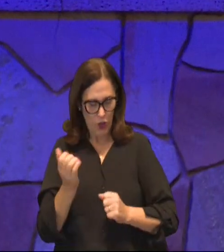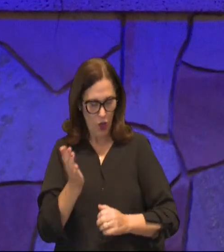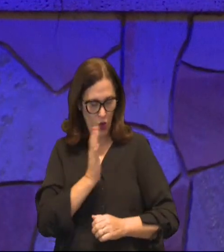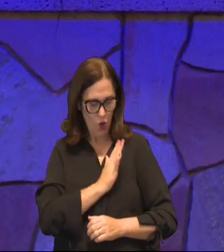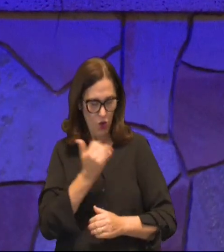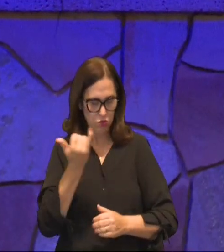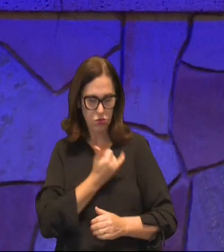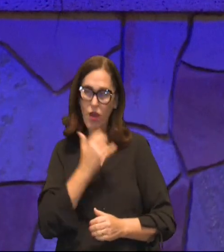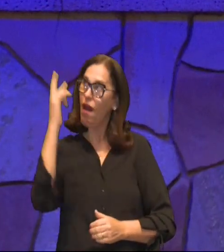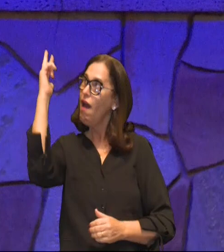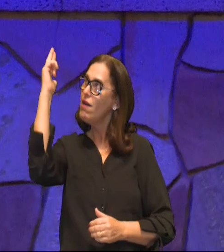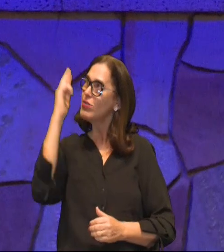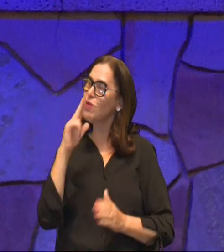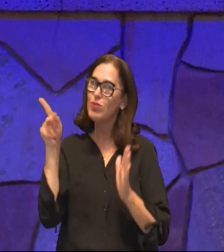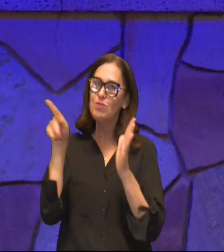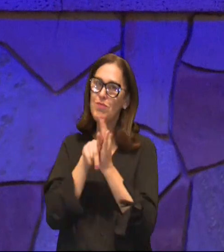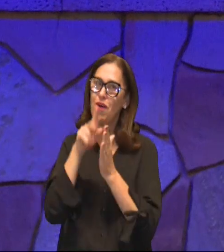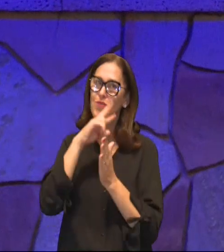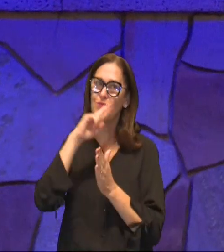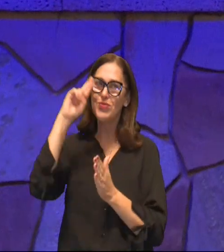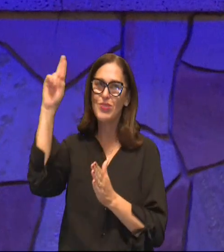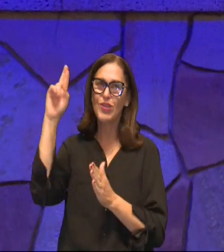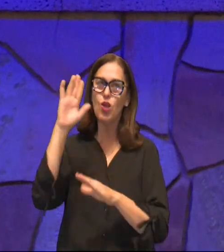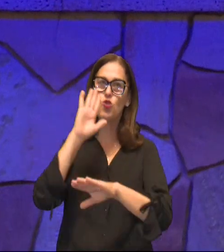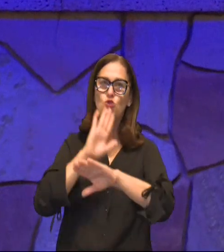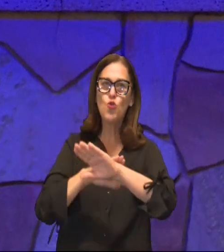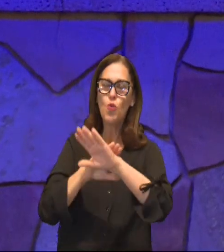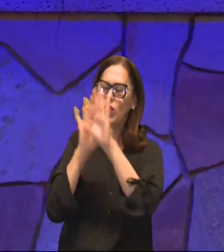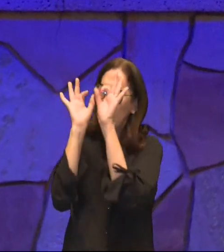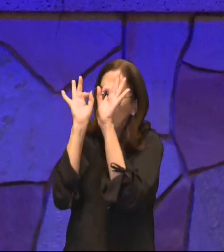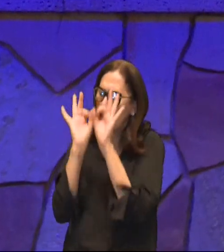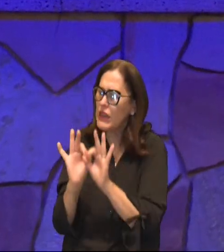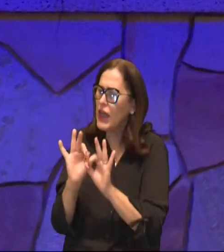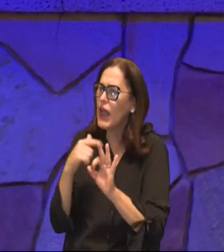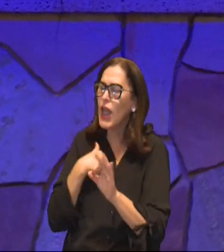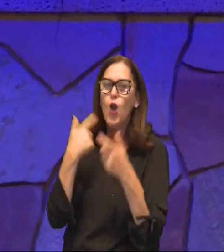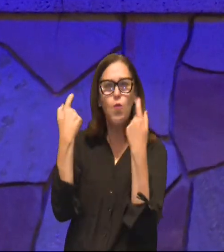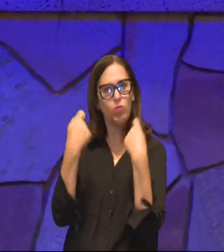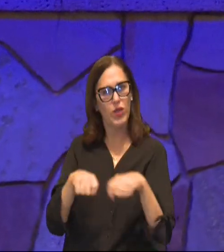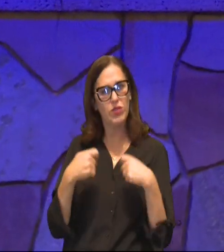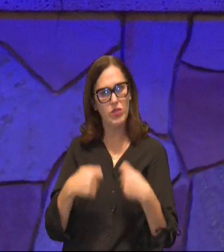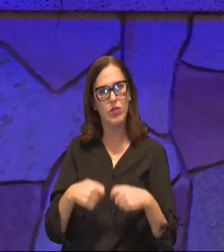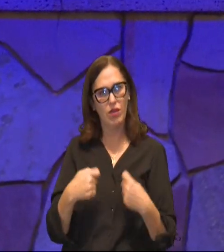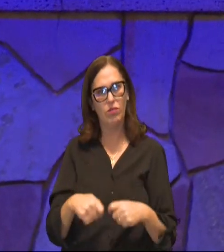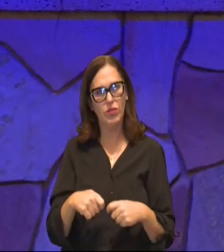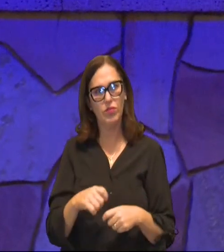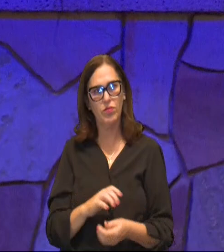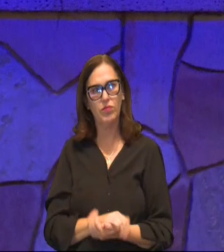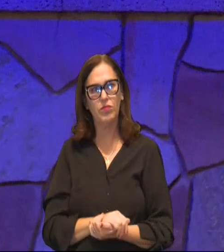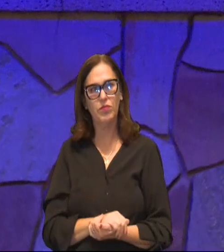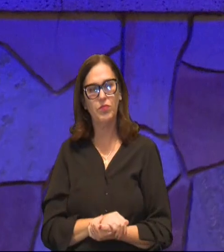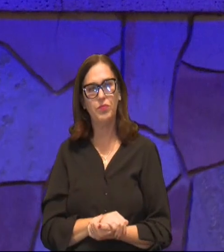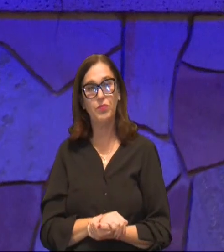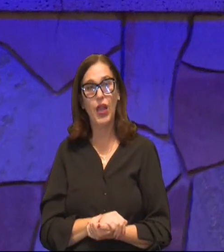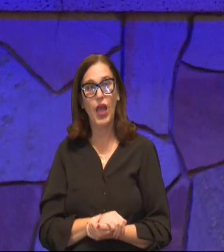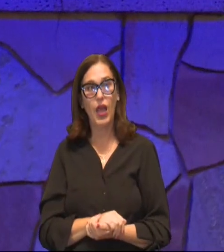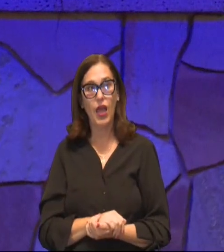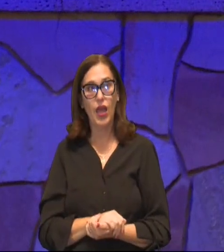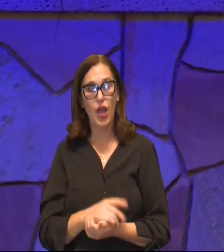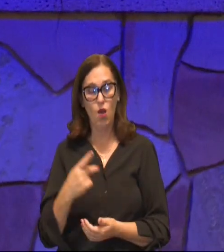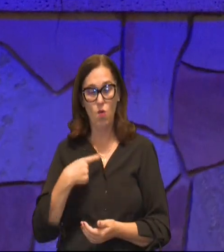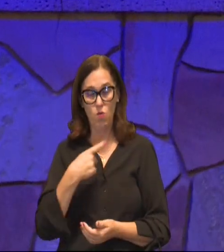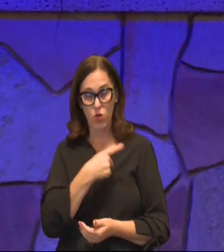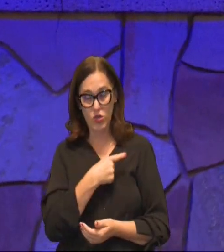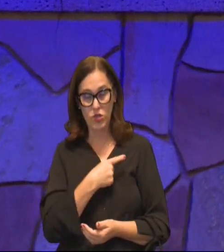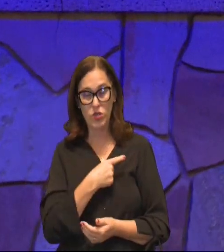como resposta do Senhor, vinda no momento exato em que eu precisava. Estava pastoreando uma